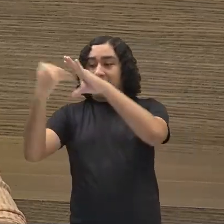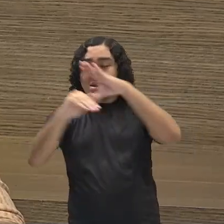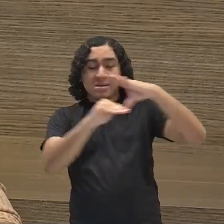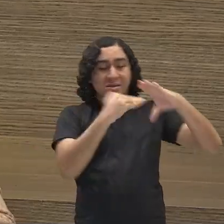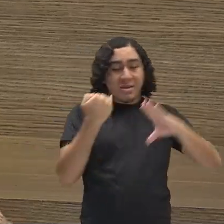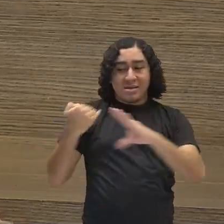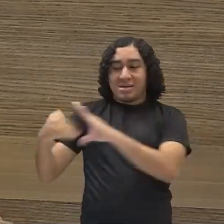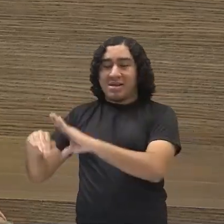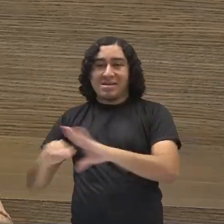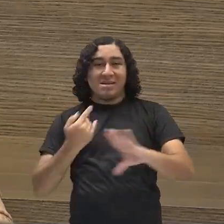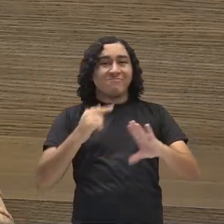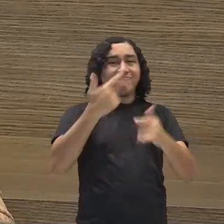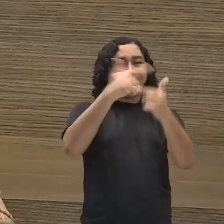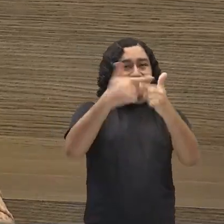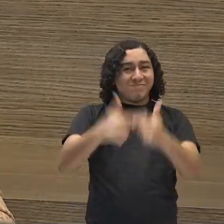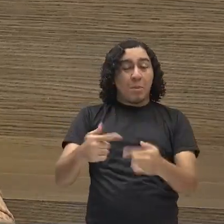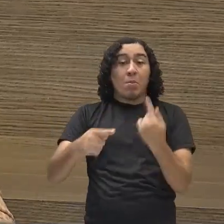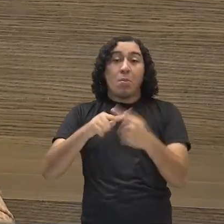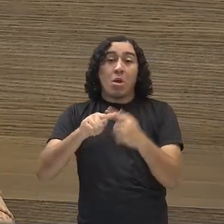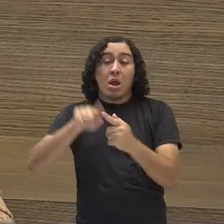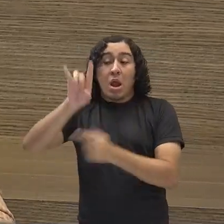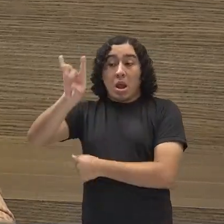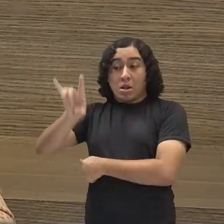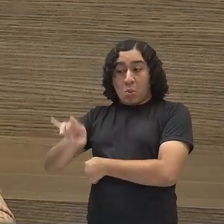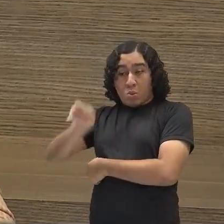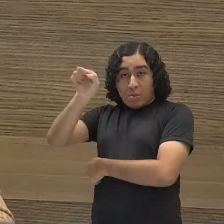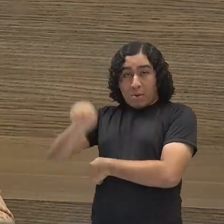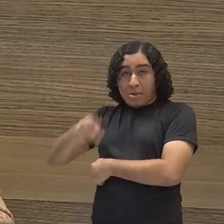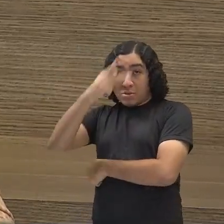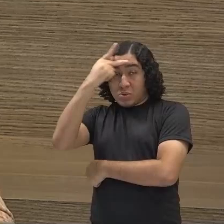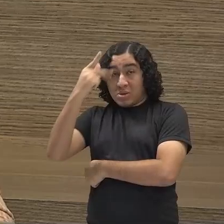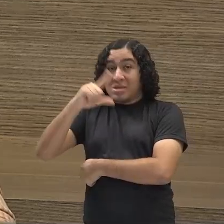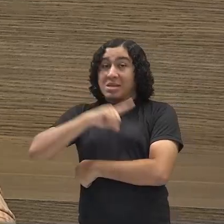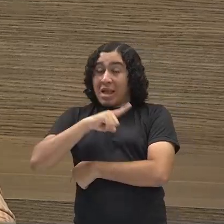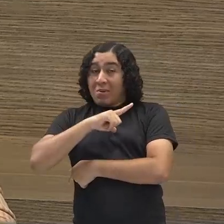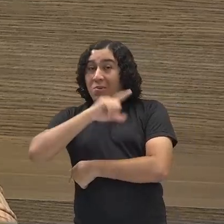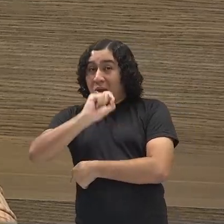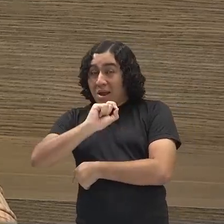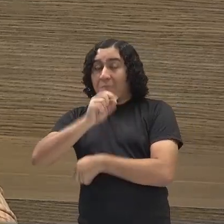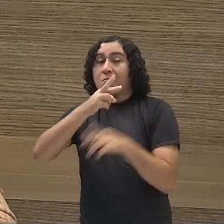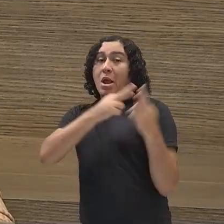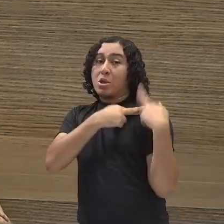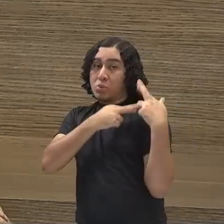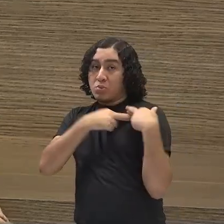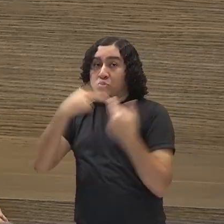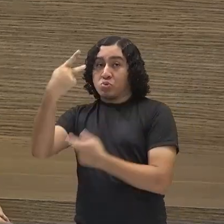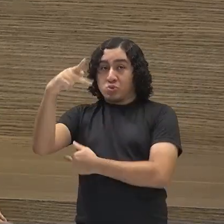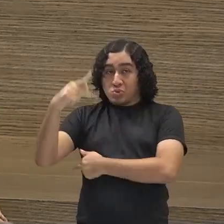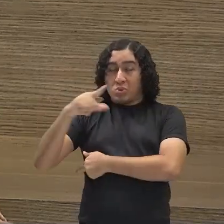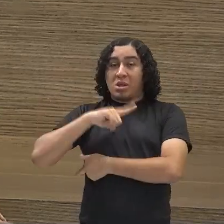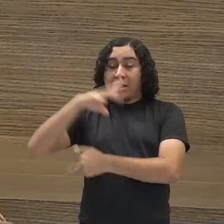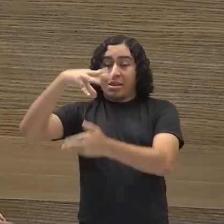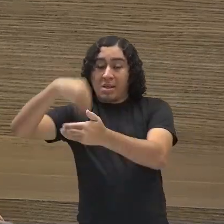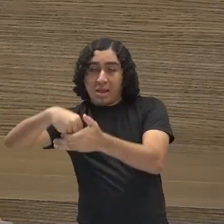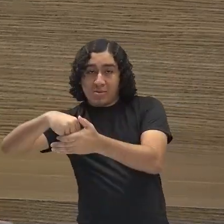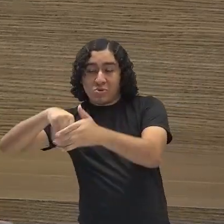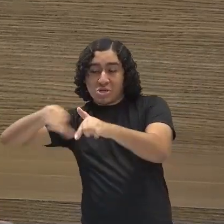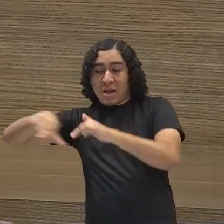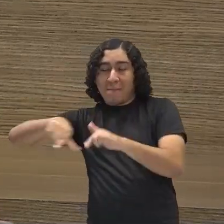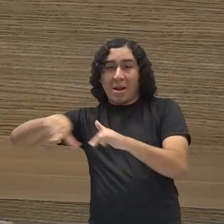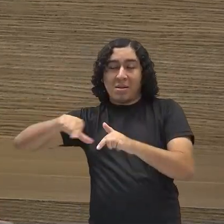são questões diferentes. Cada um tem, como diz, as suas obrigações ali dentro do canal. Vocês não